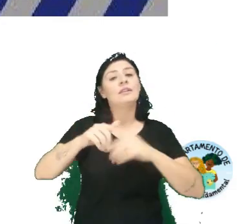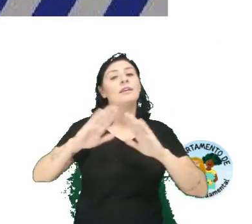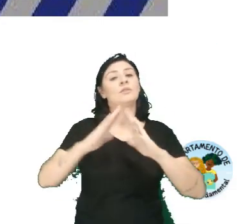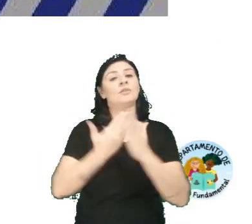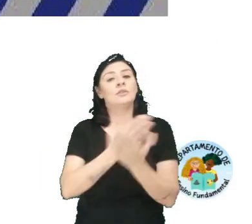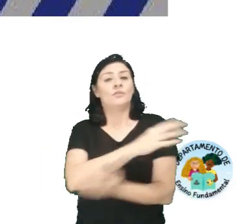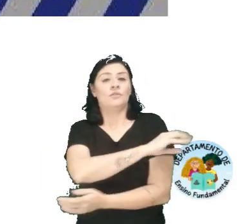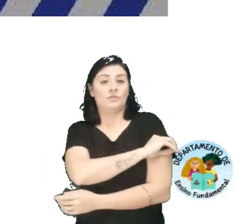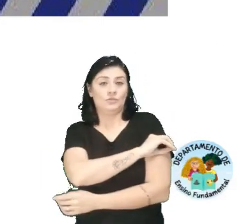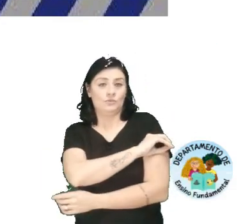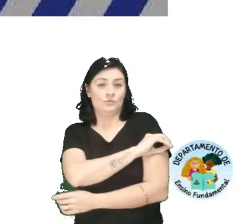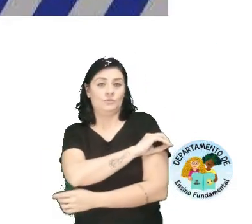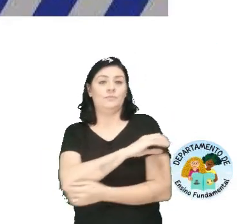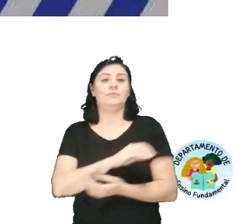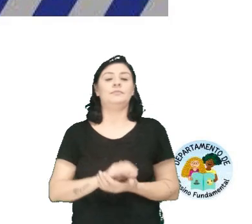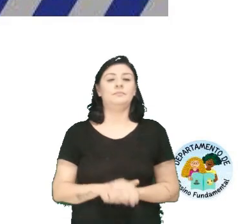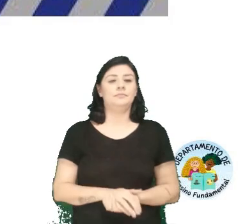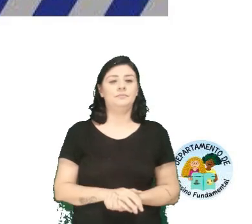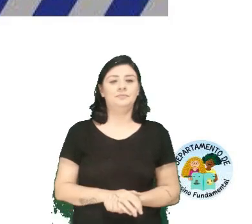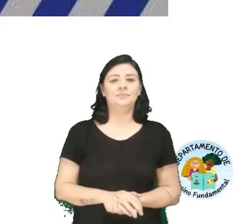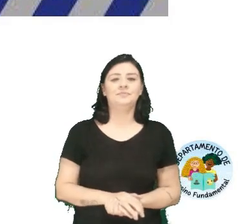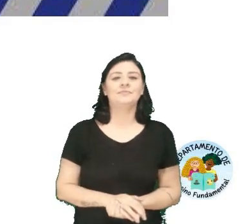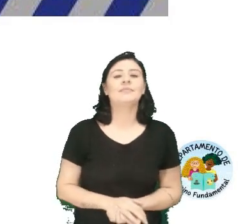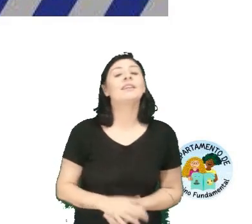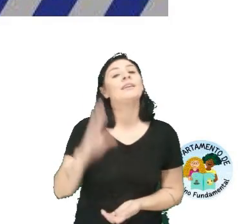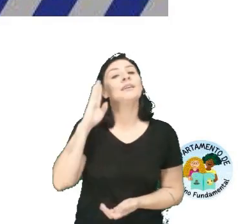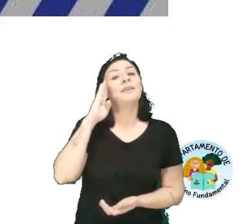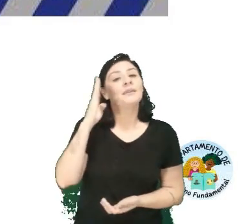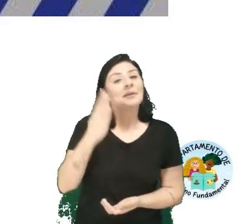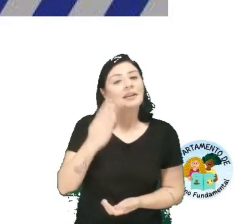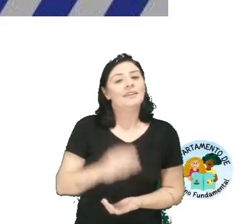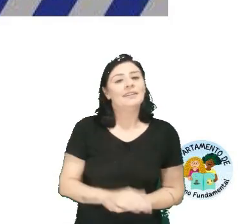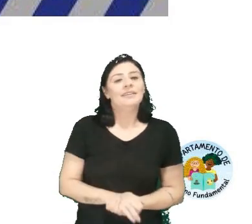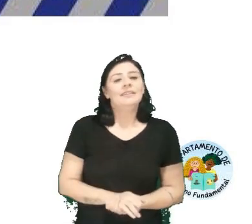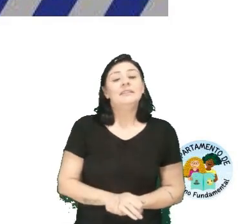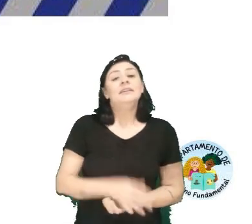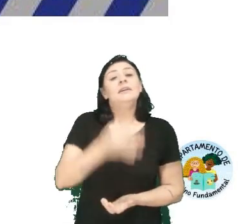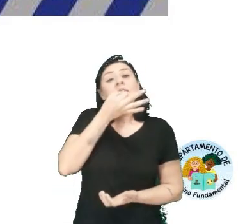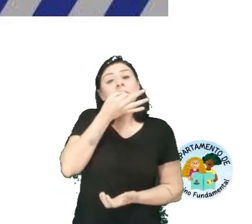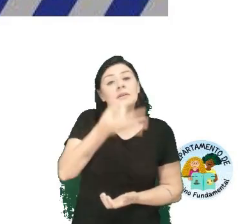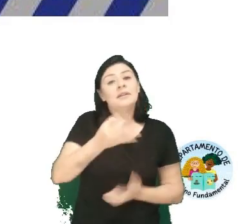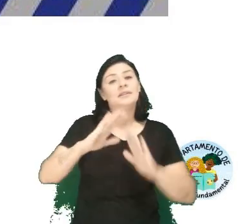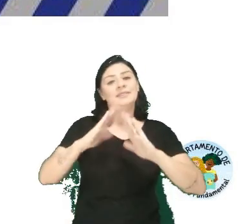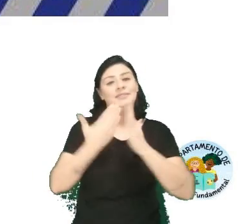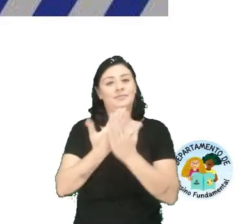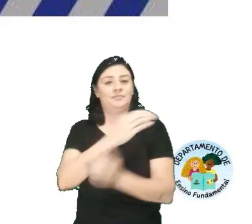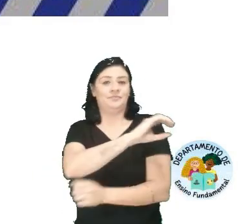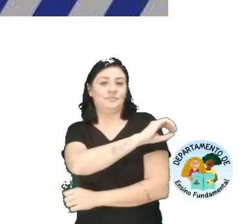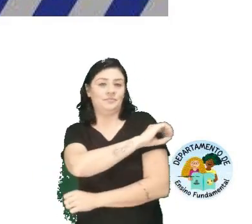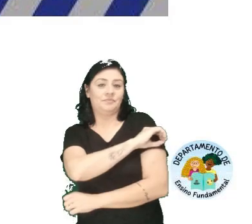de educação infantil. Olá! Então, a sugestão da educação infantil é, na verdade,